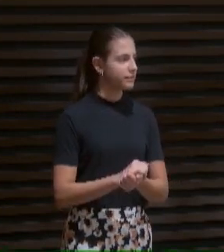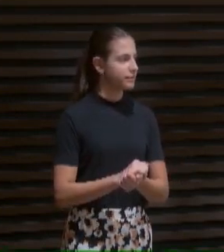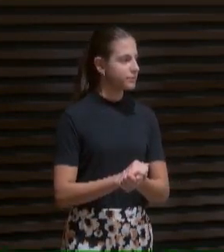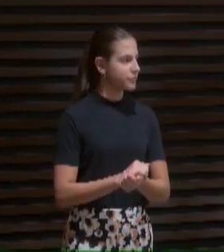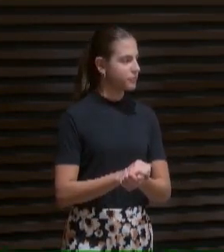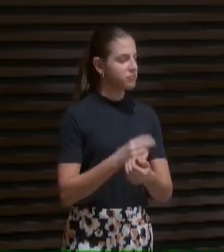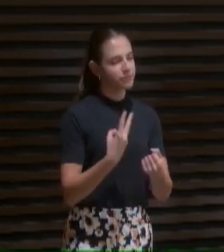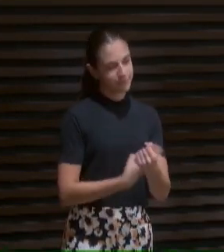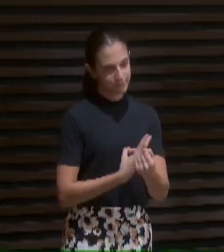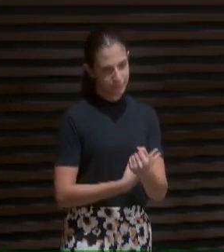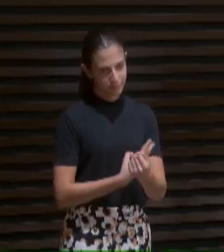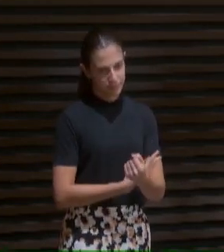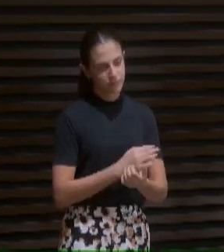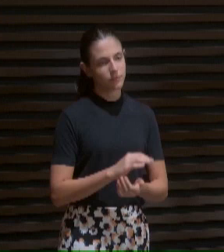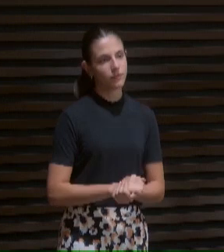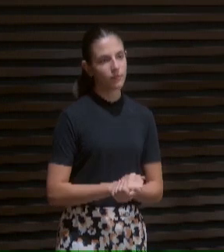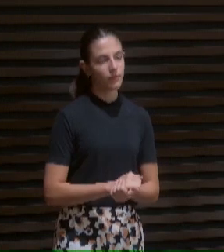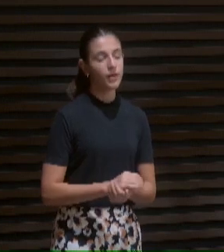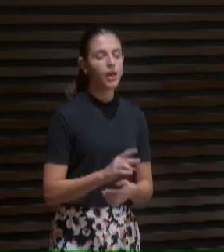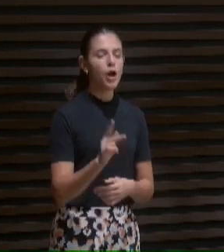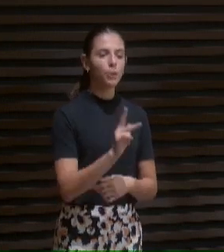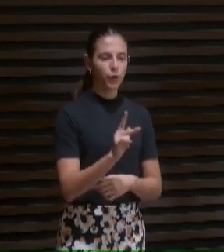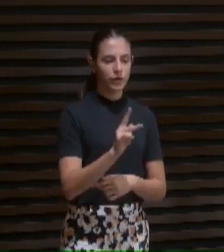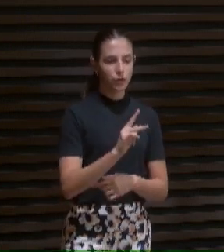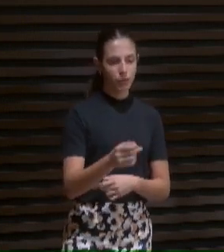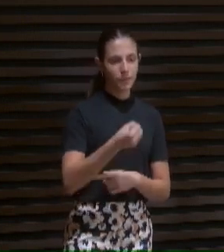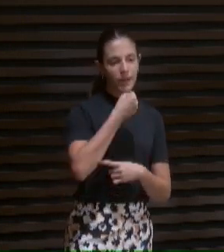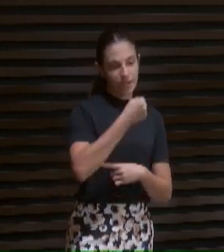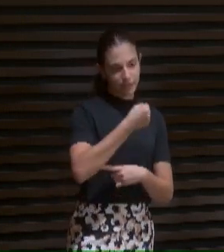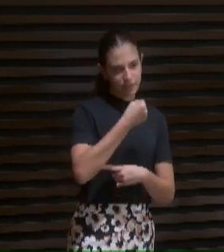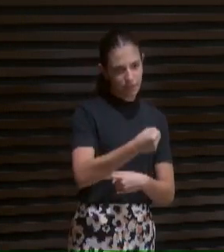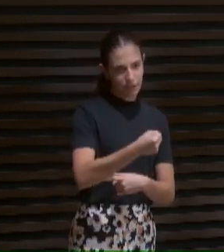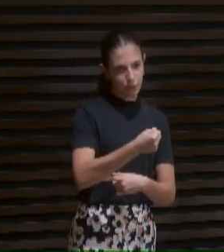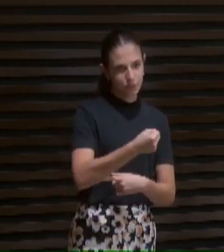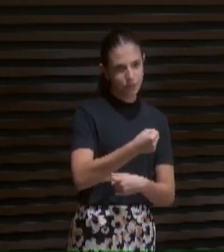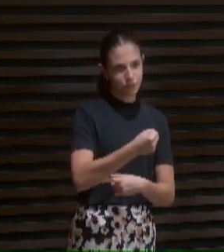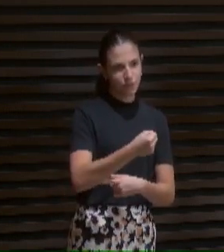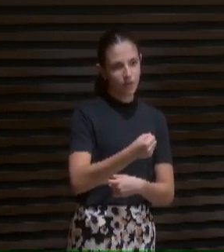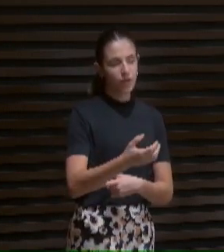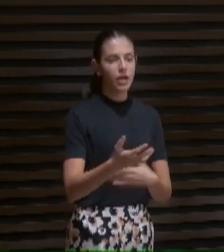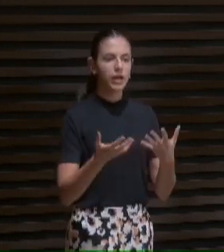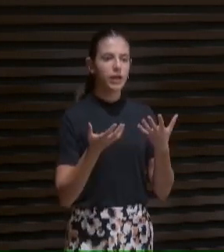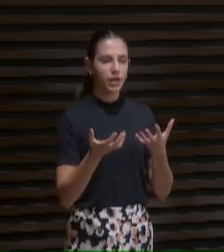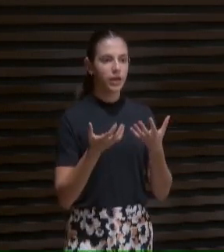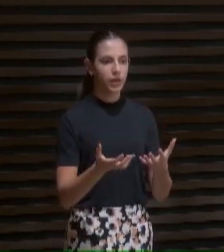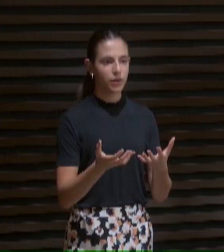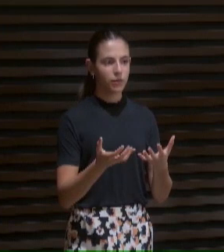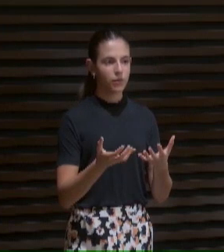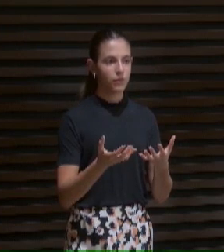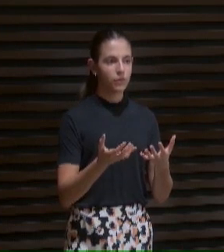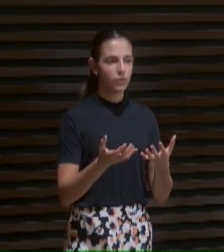entrevistado por um jornalista, e eles querendo forçar para o doutor